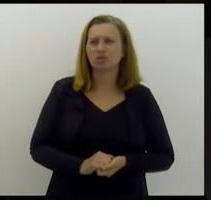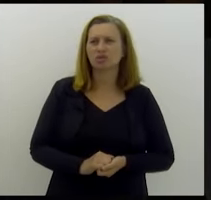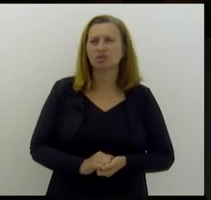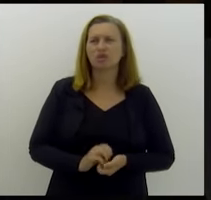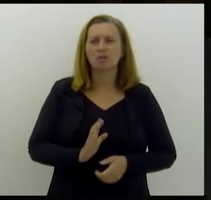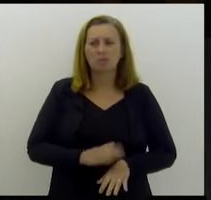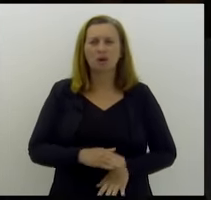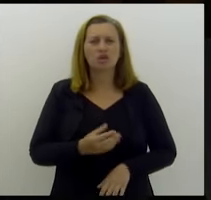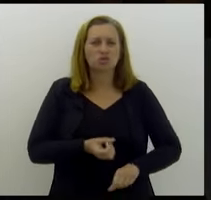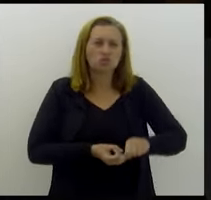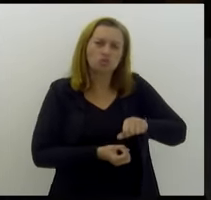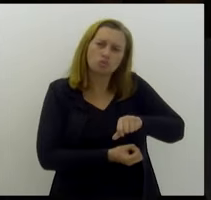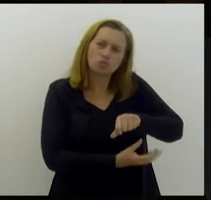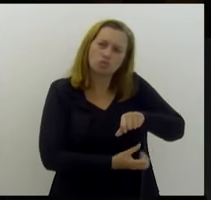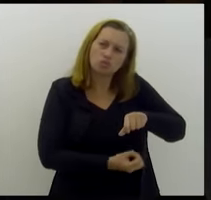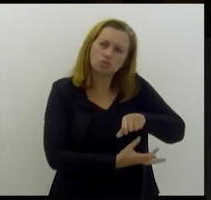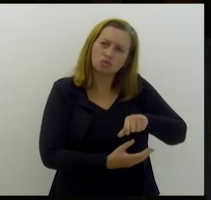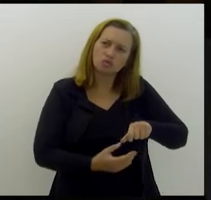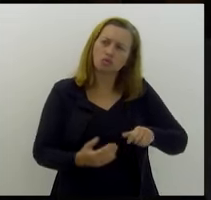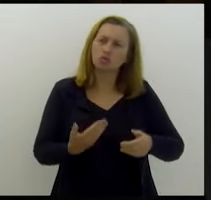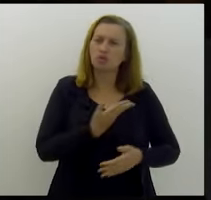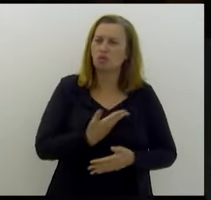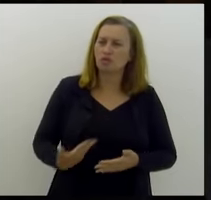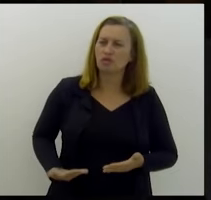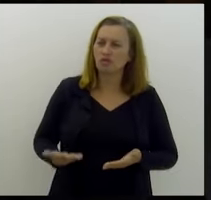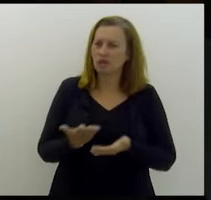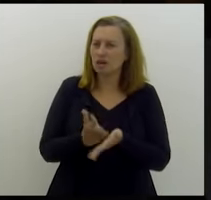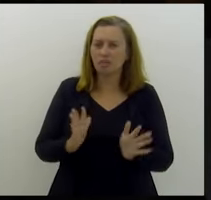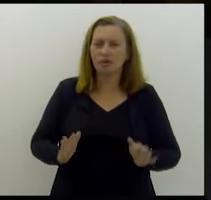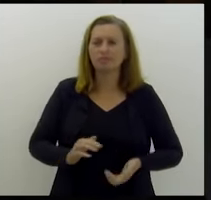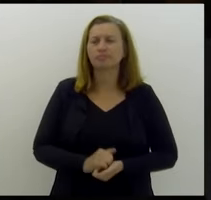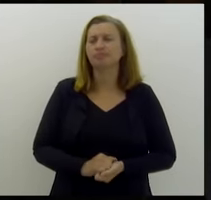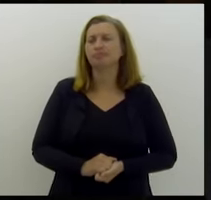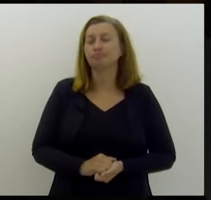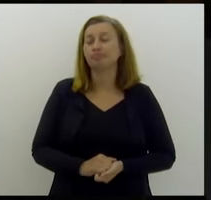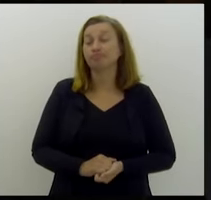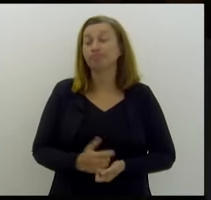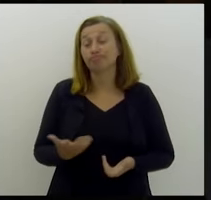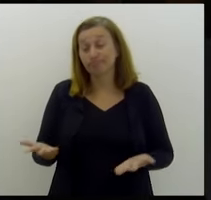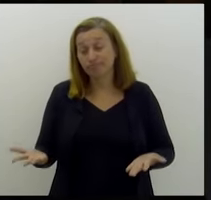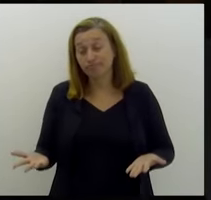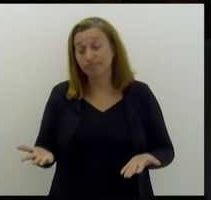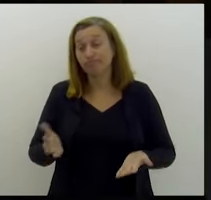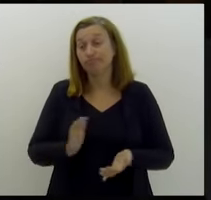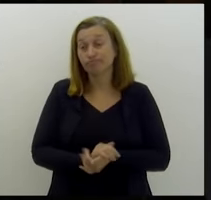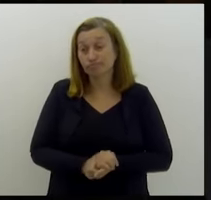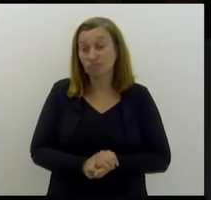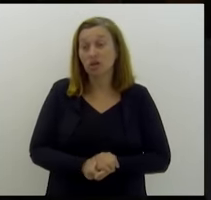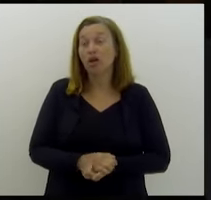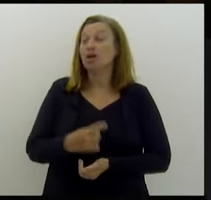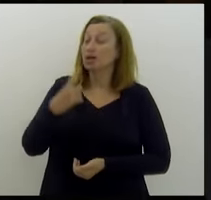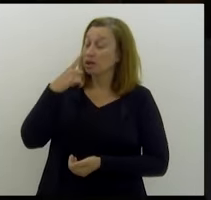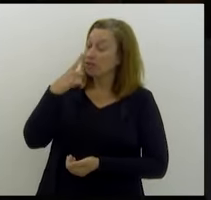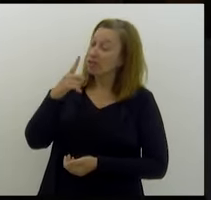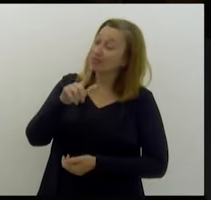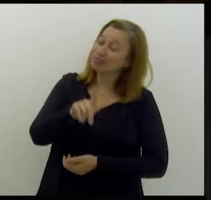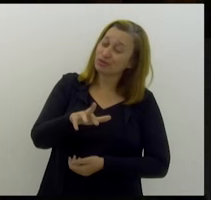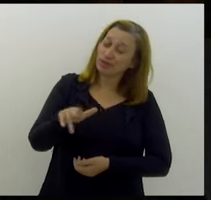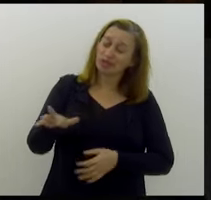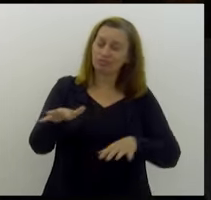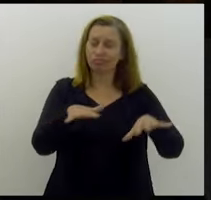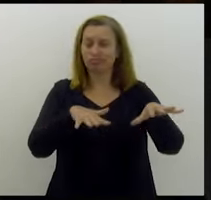que o governo tá querendo desmontar de vez ou seja a gente olha paraas diferentes áreas